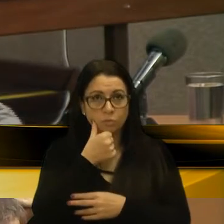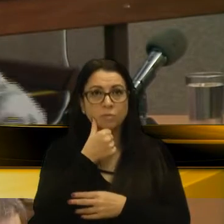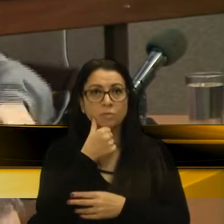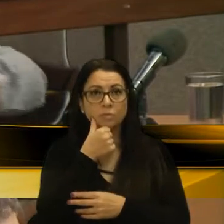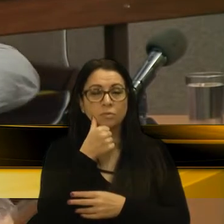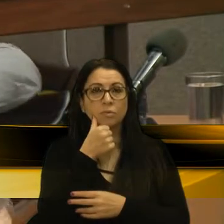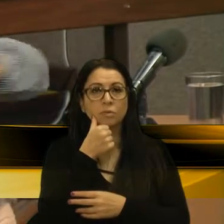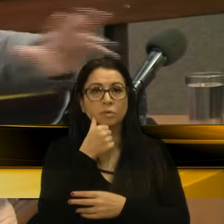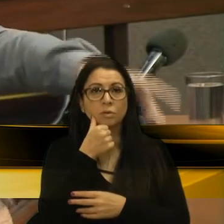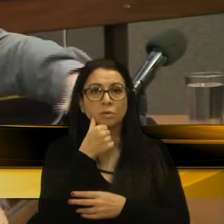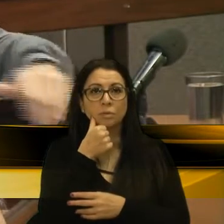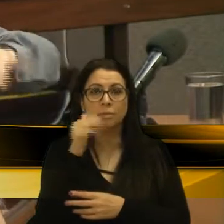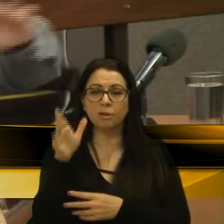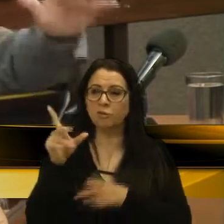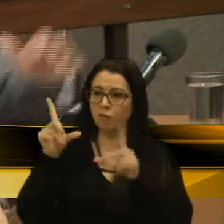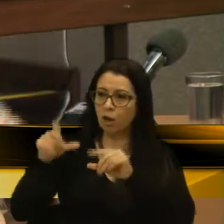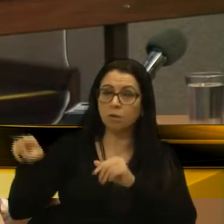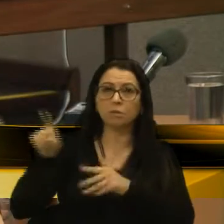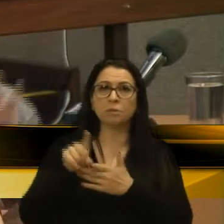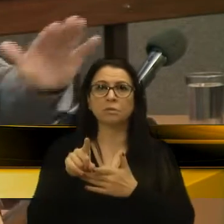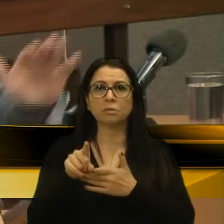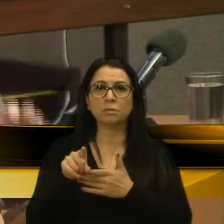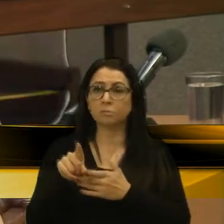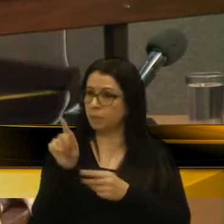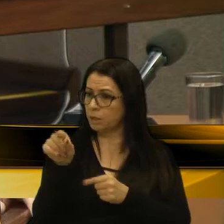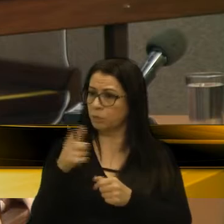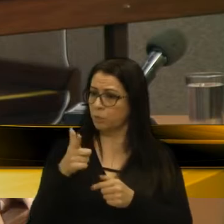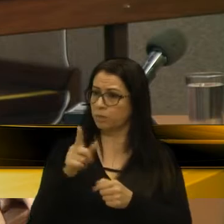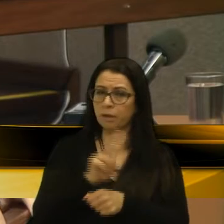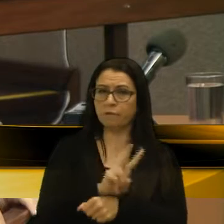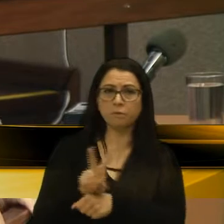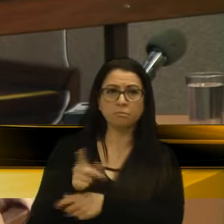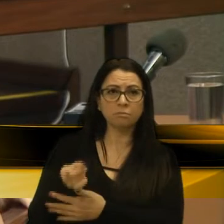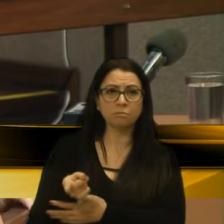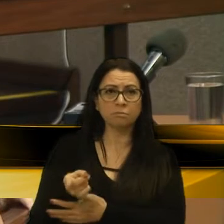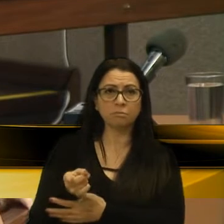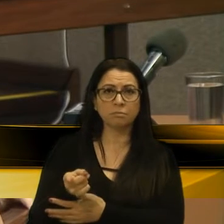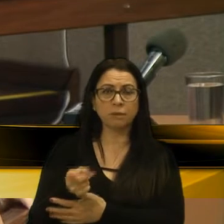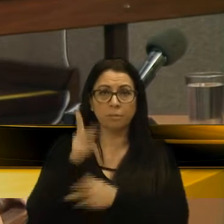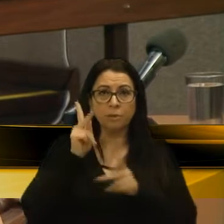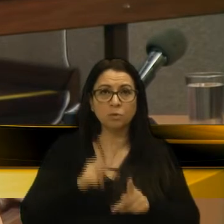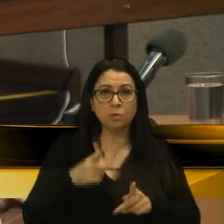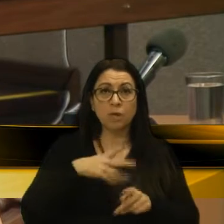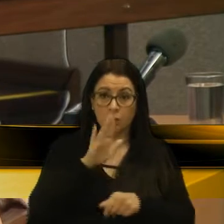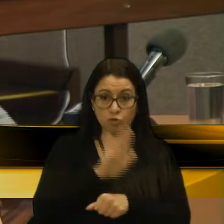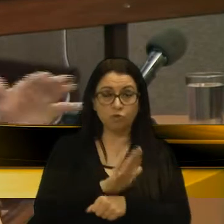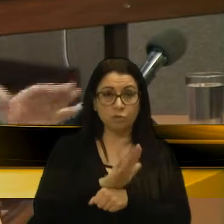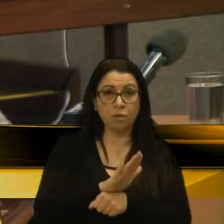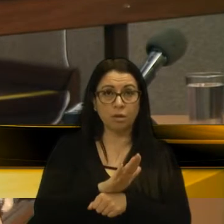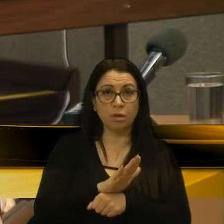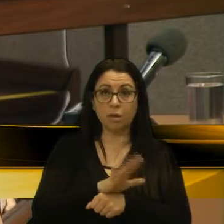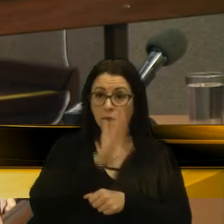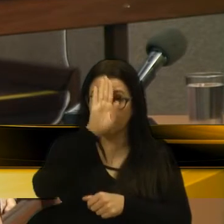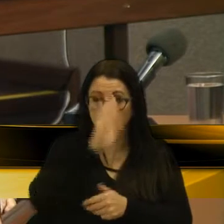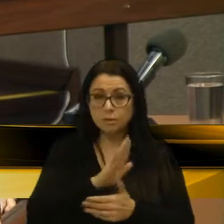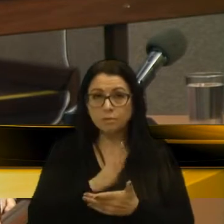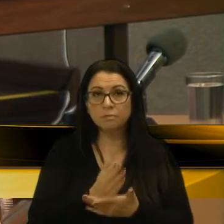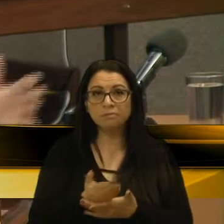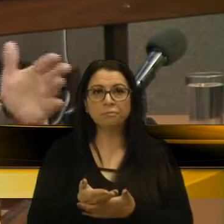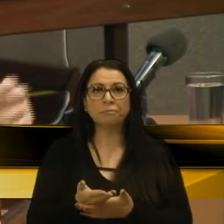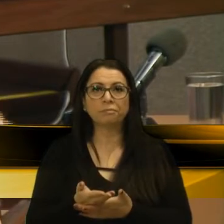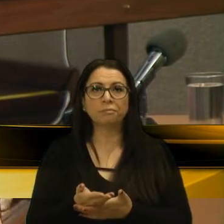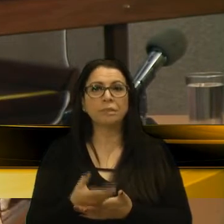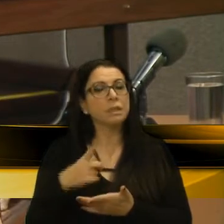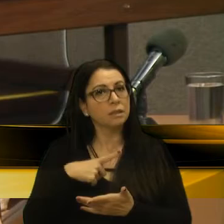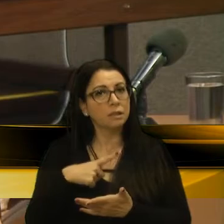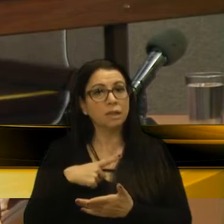sabe, e atacando para tirar foto e não sei. E para isso não tem fiscalização. Agora, para as pessoas que querem ajudar gratuitamente, daí